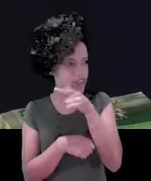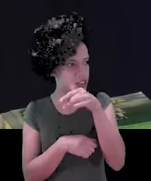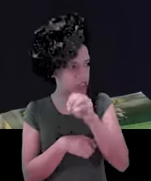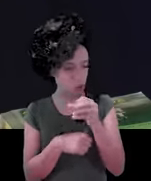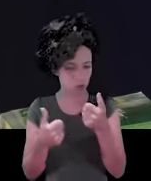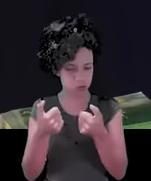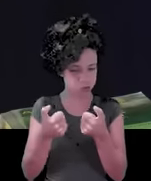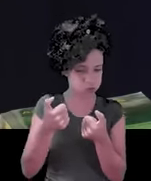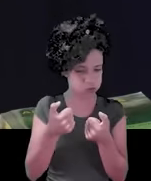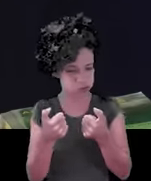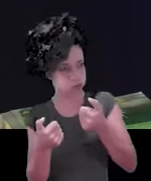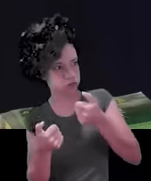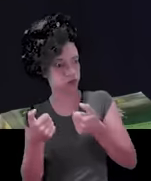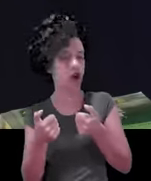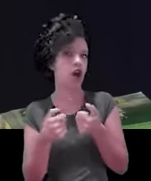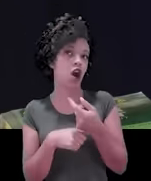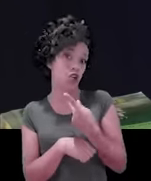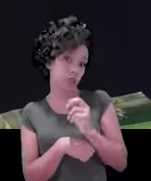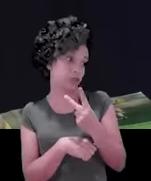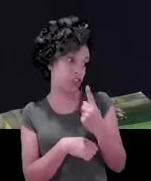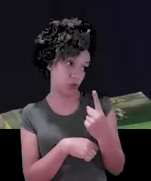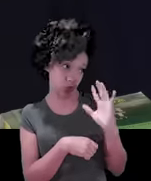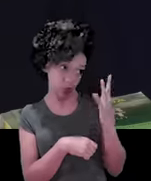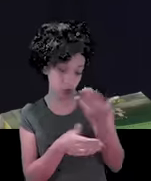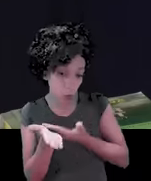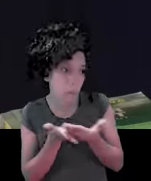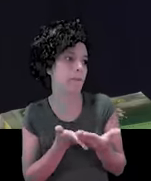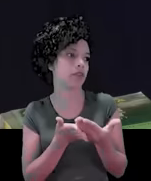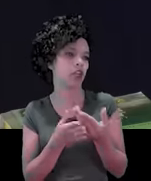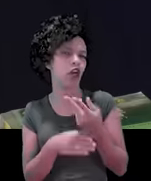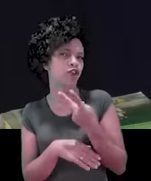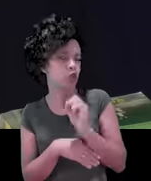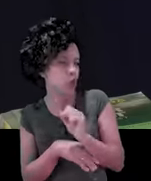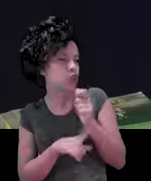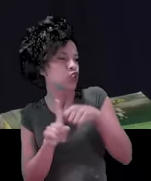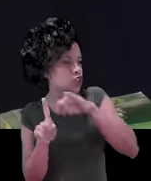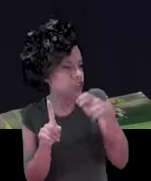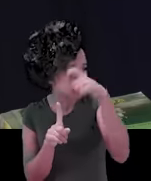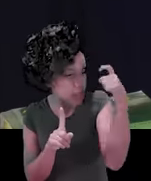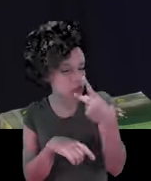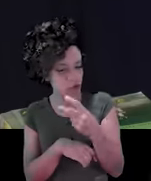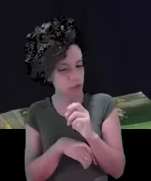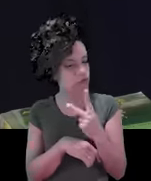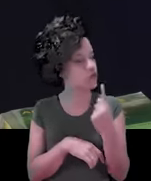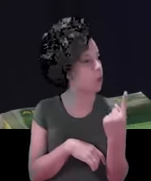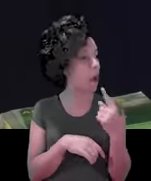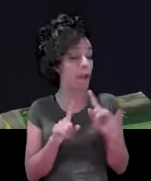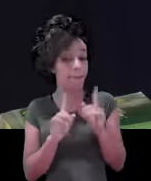já ali O acidente foi em 2021 eles do de Rio de Janeiro Junho 21